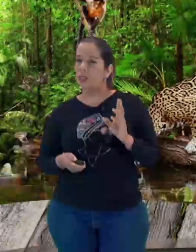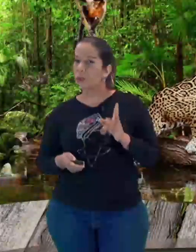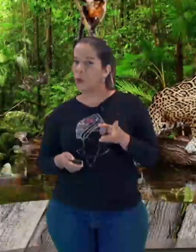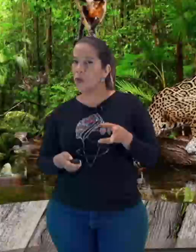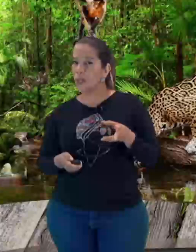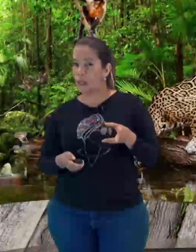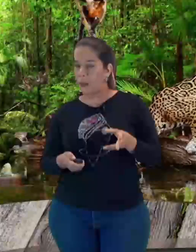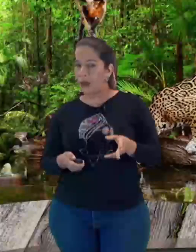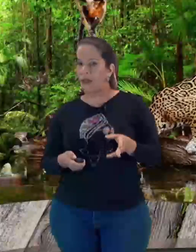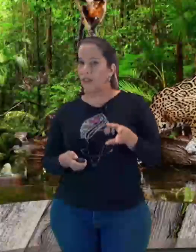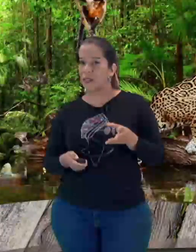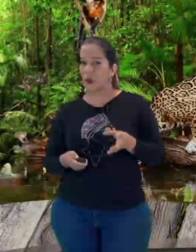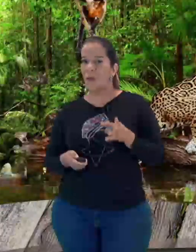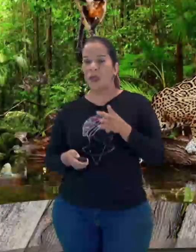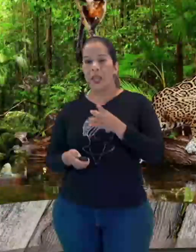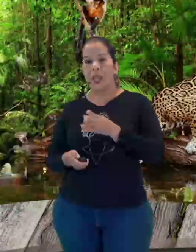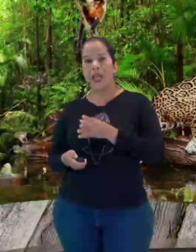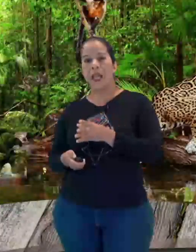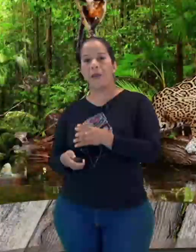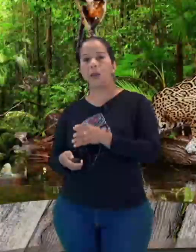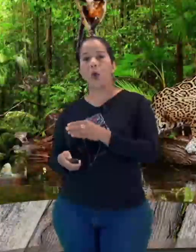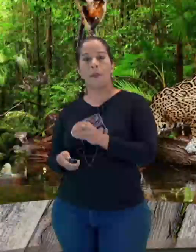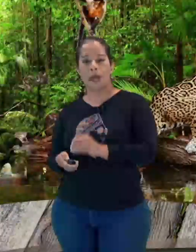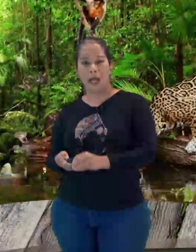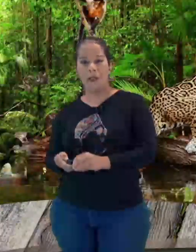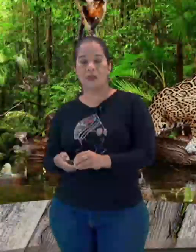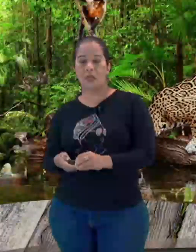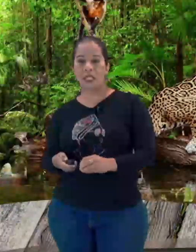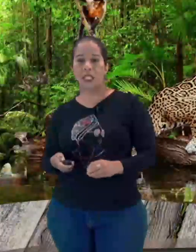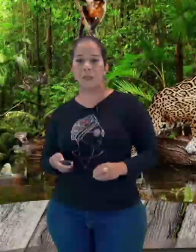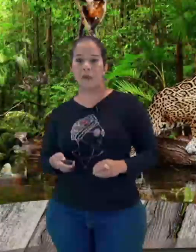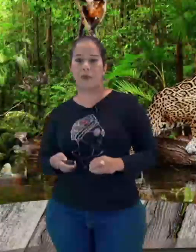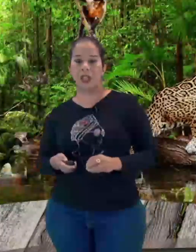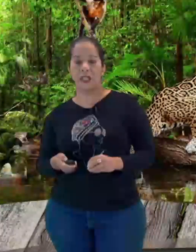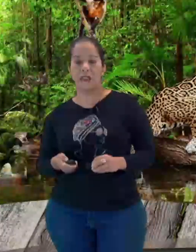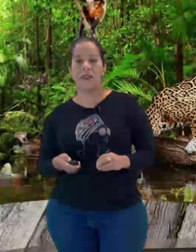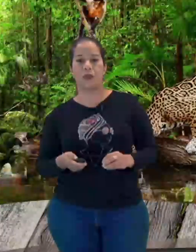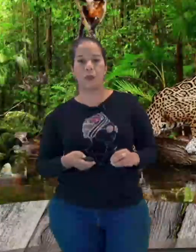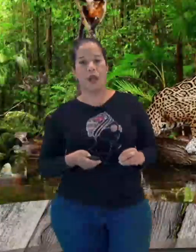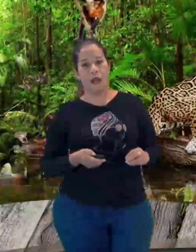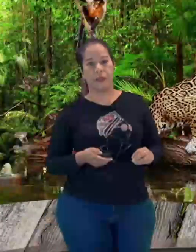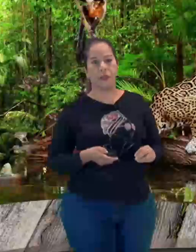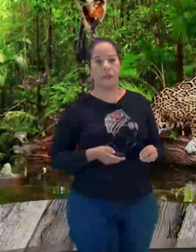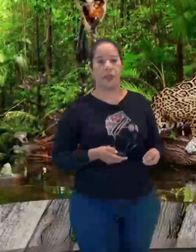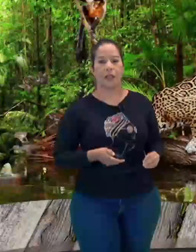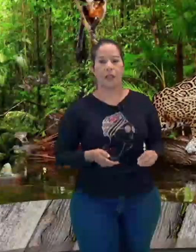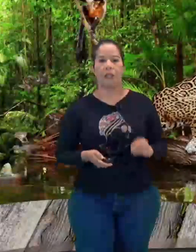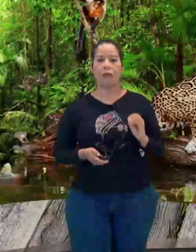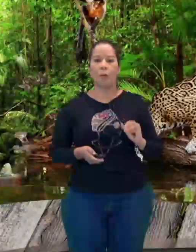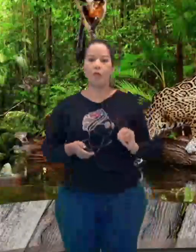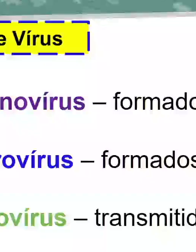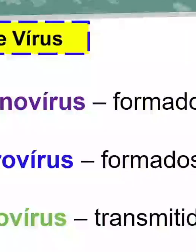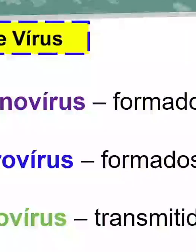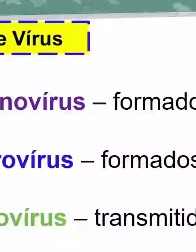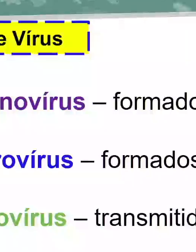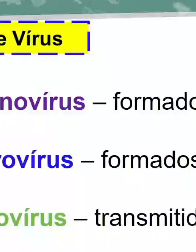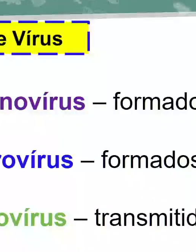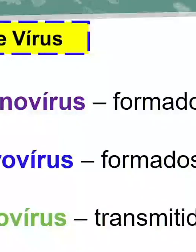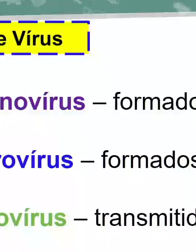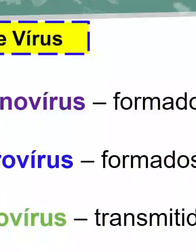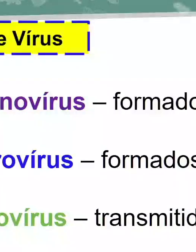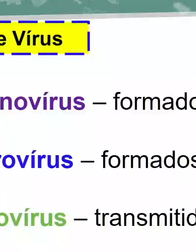alguns dos principais que são muito cobrados aí nas provas de Enem e vestibulares. Tá certo? Vamos continuar